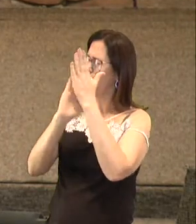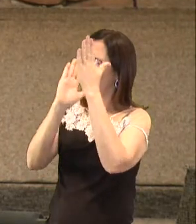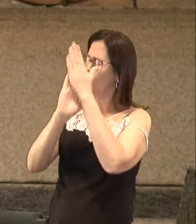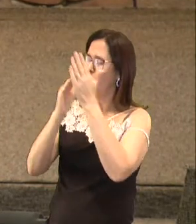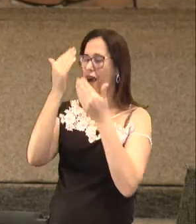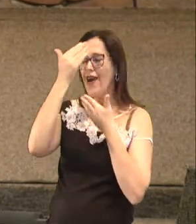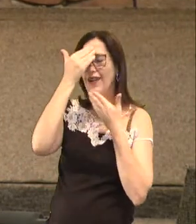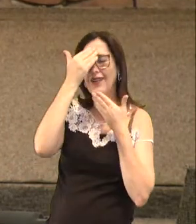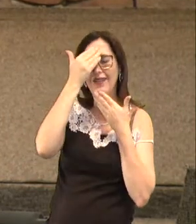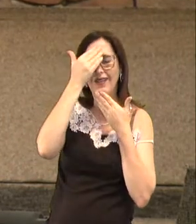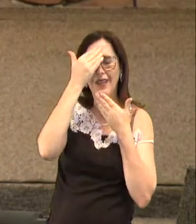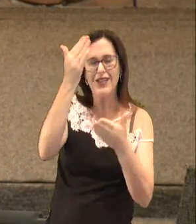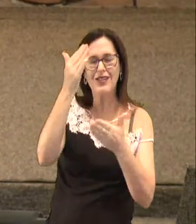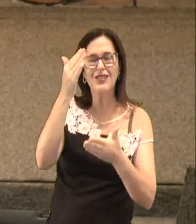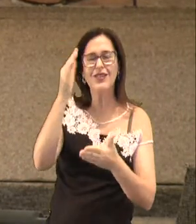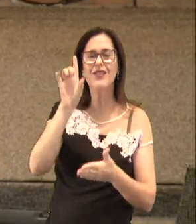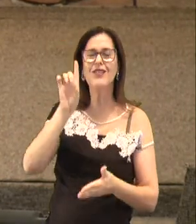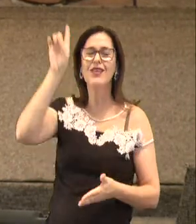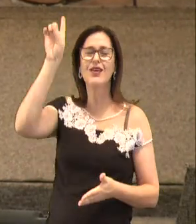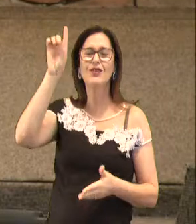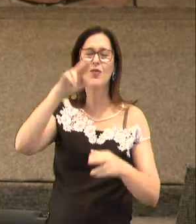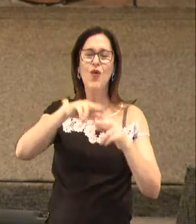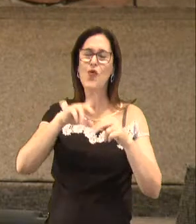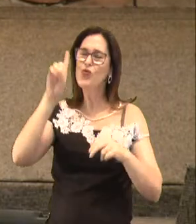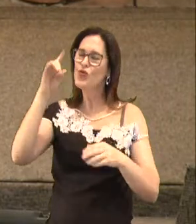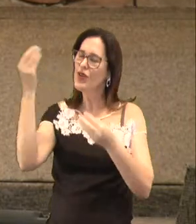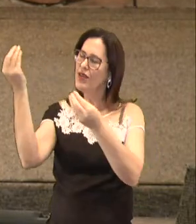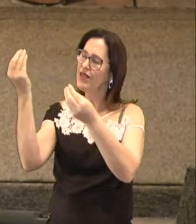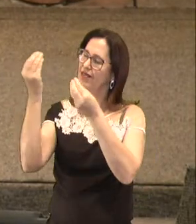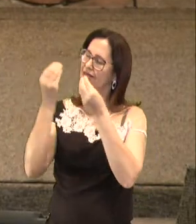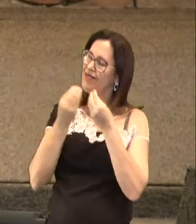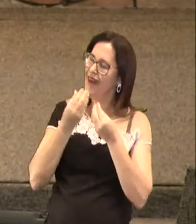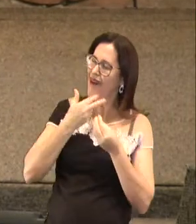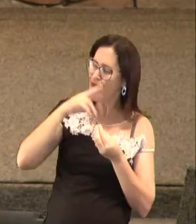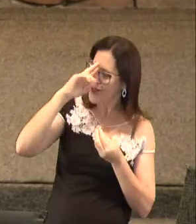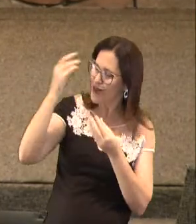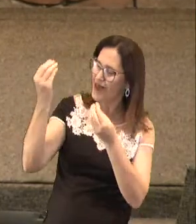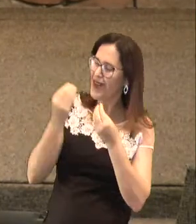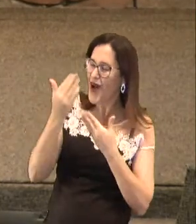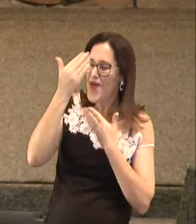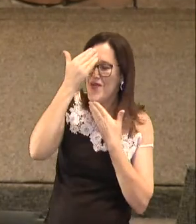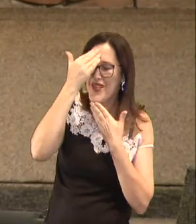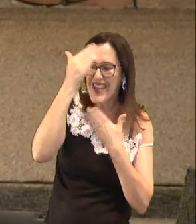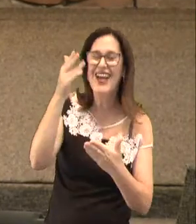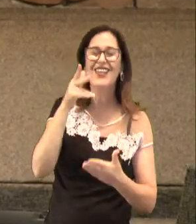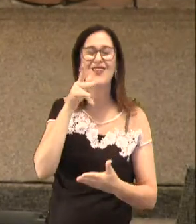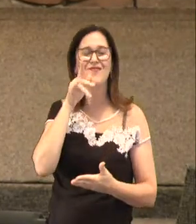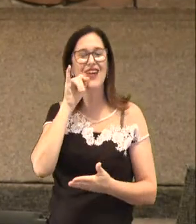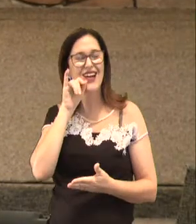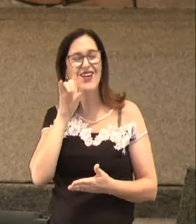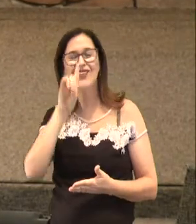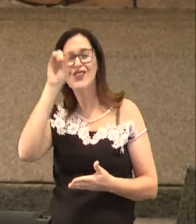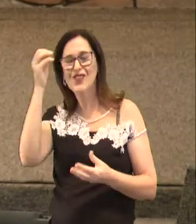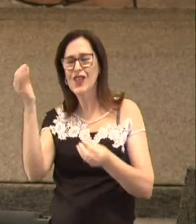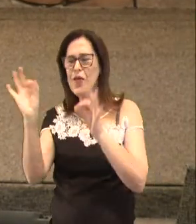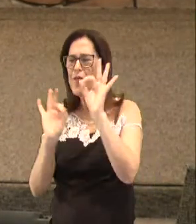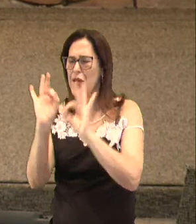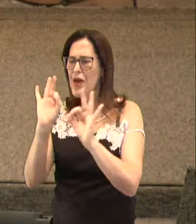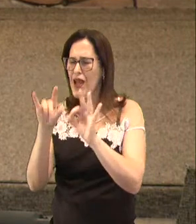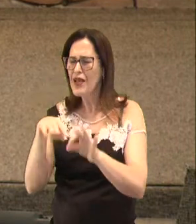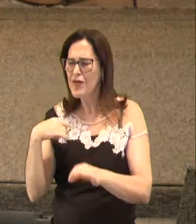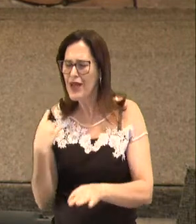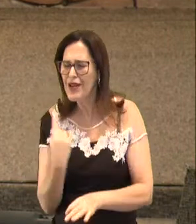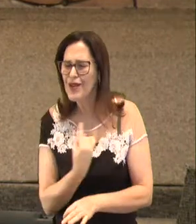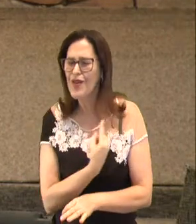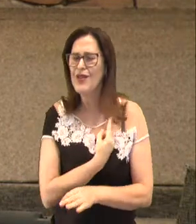Te agradecemos, ó Deus, por mais um dia que o Senhor nos concede. Obrigado, ó Pai, por esse dia que o Senhor preparou para